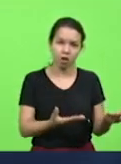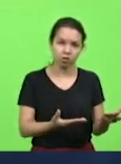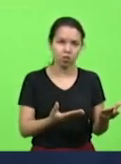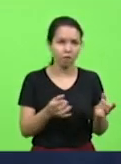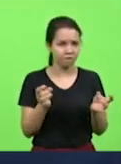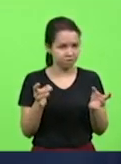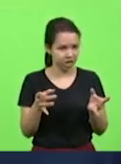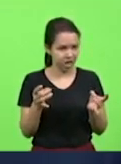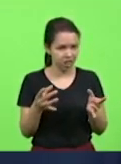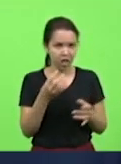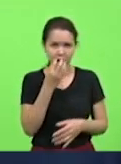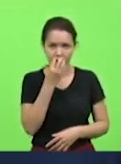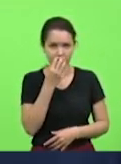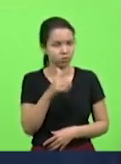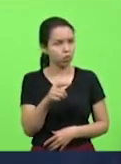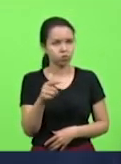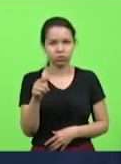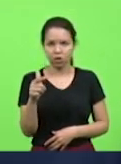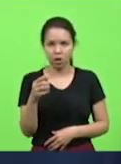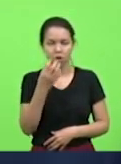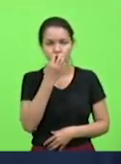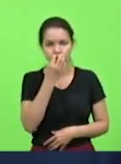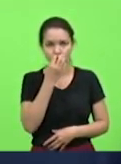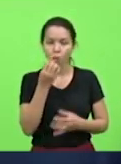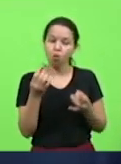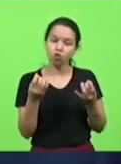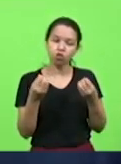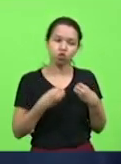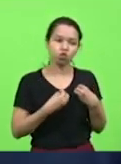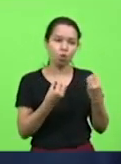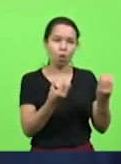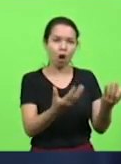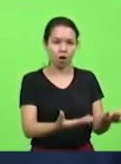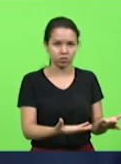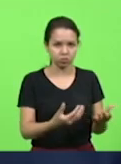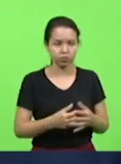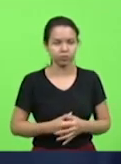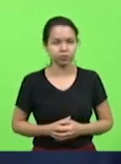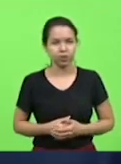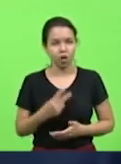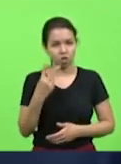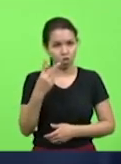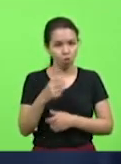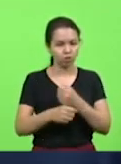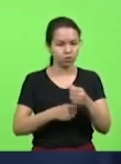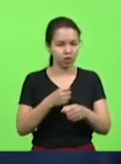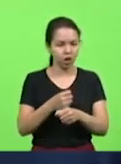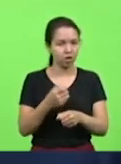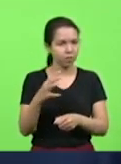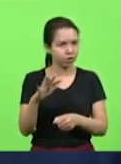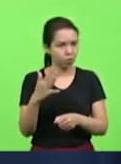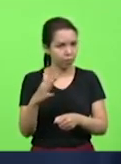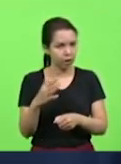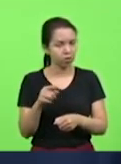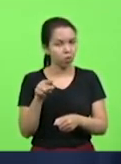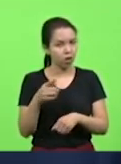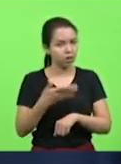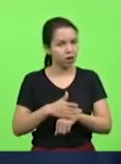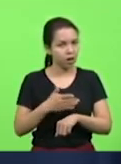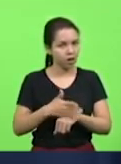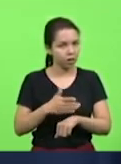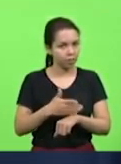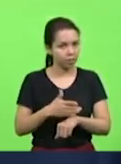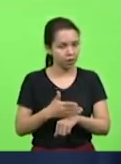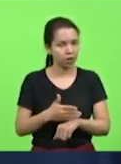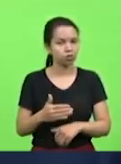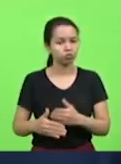venda de cães, eles são doados integralmente. Após cerca de 2 anos, os animais se tornam guias e são